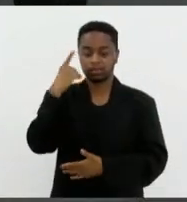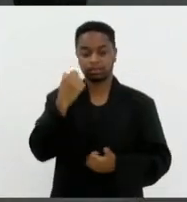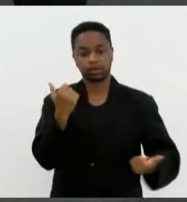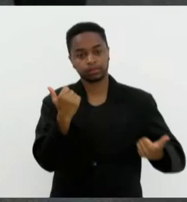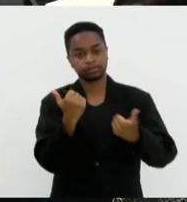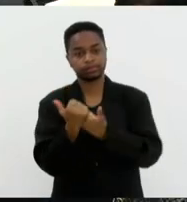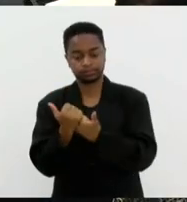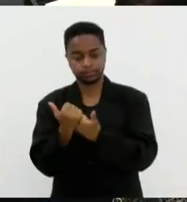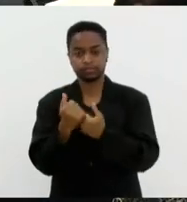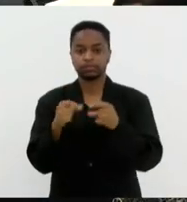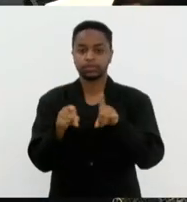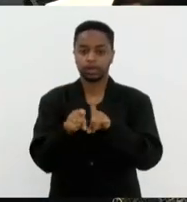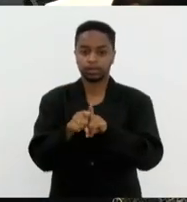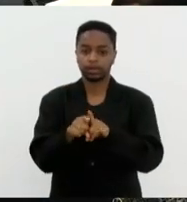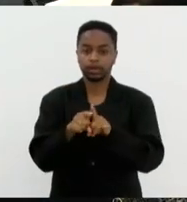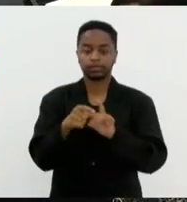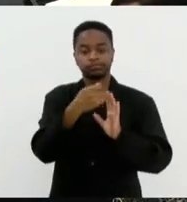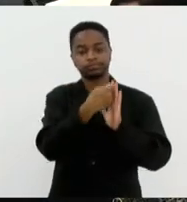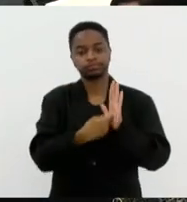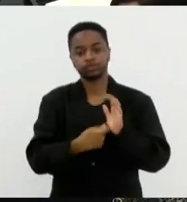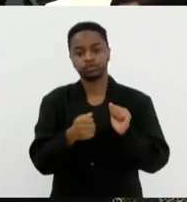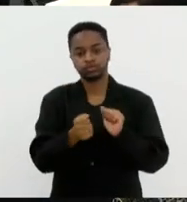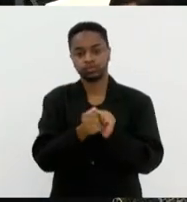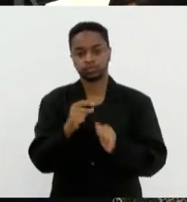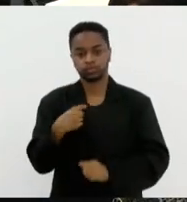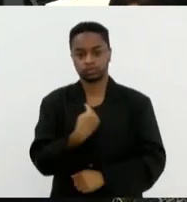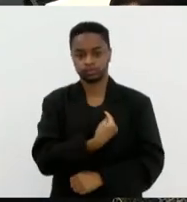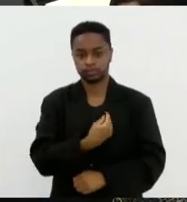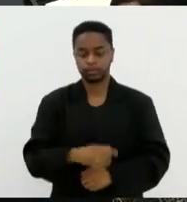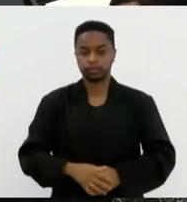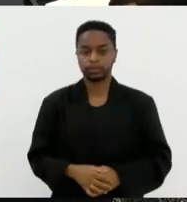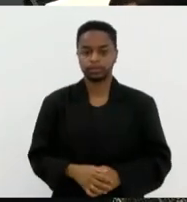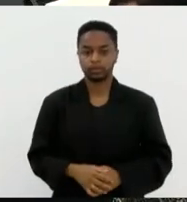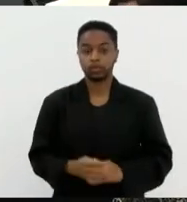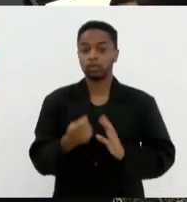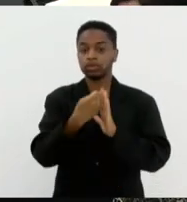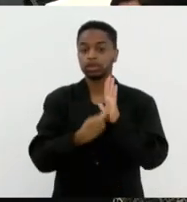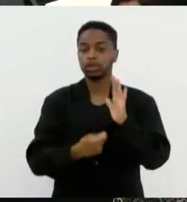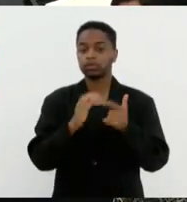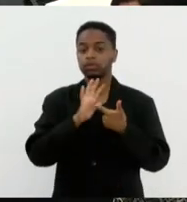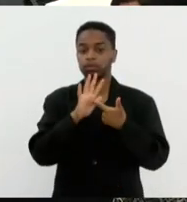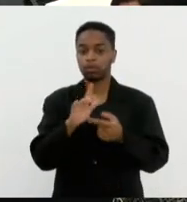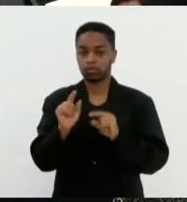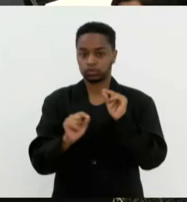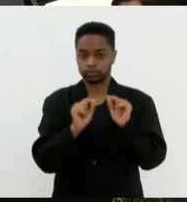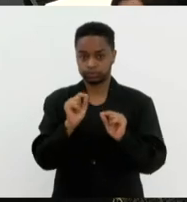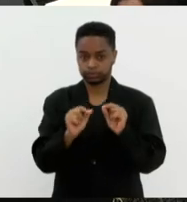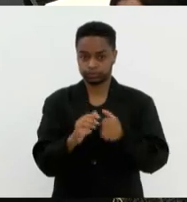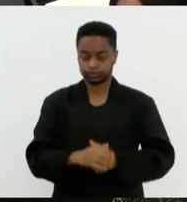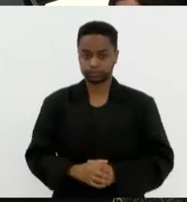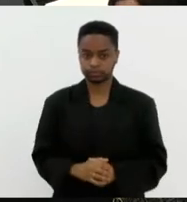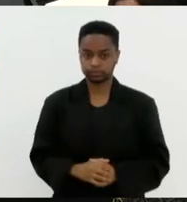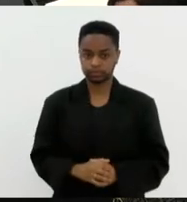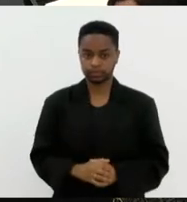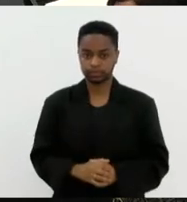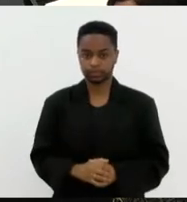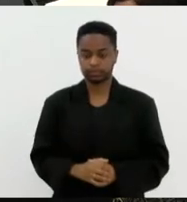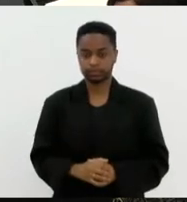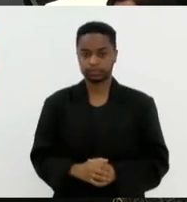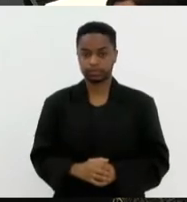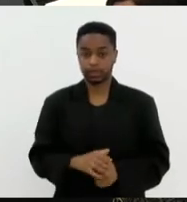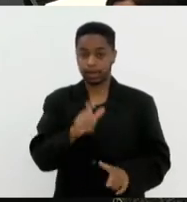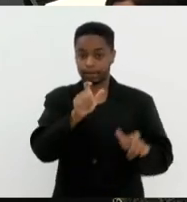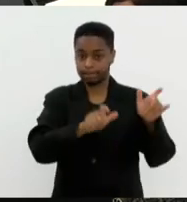nos honraram sendo coautores. O que, que diz basicamente esse projeto? As pessoas